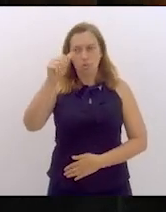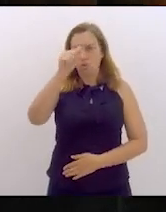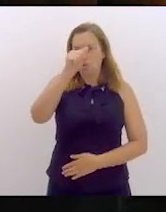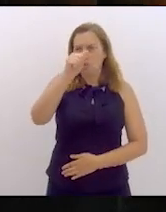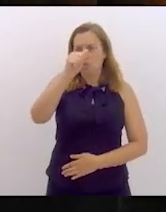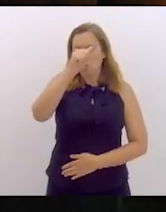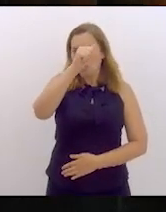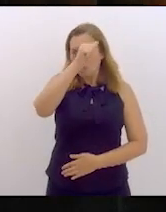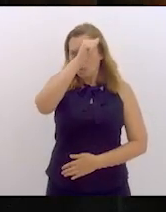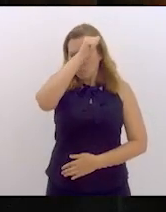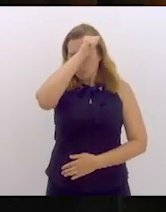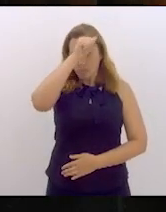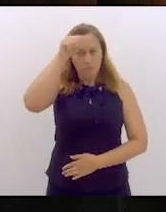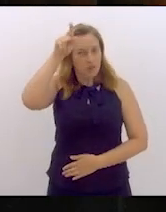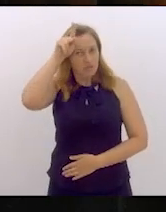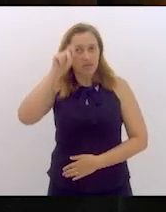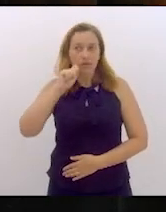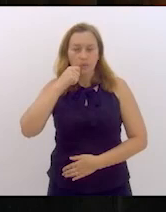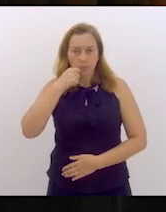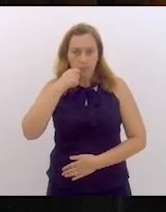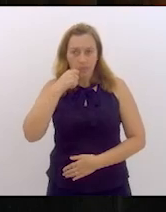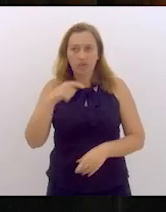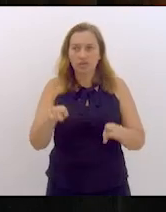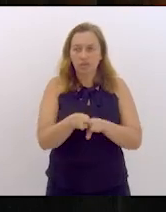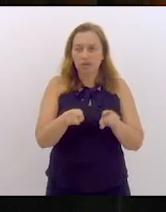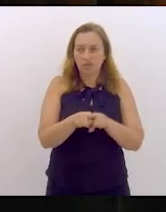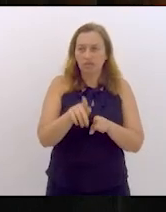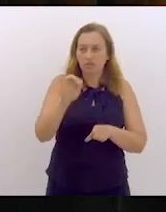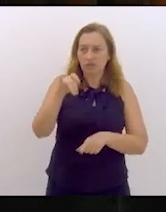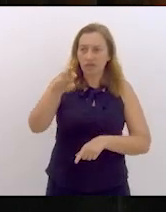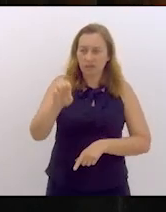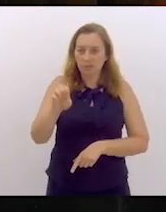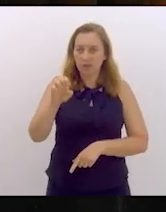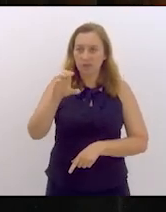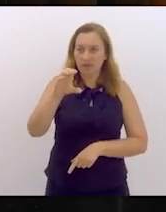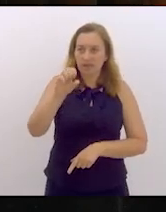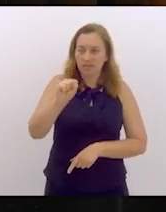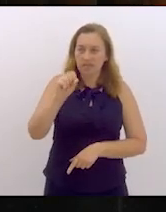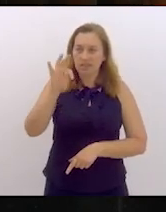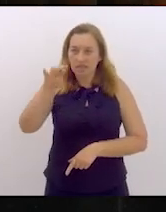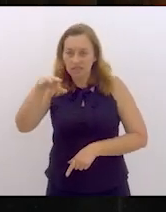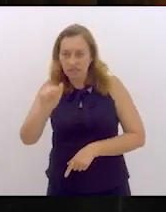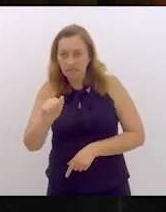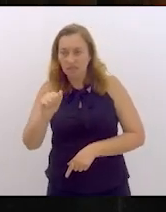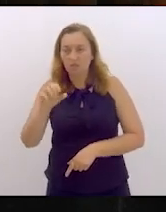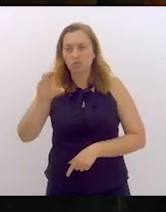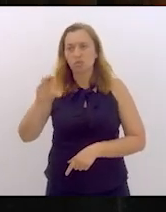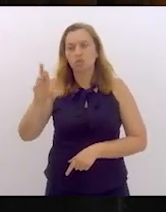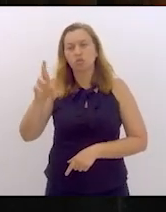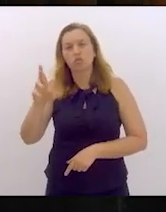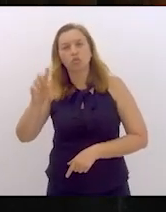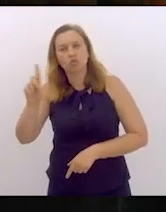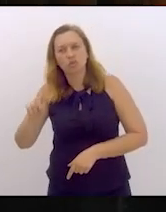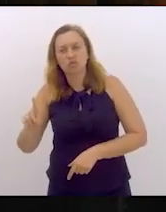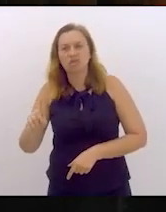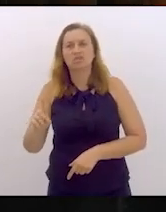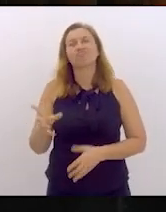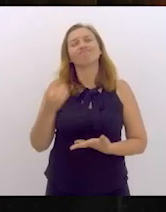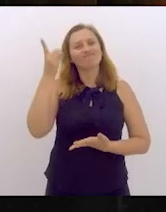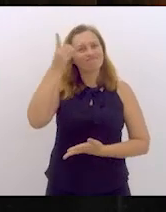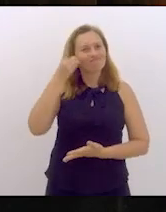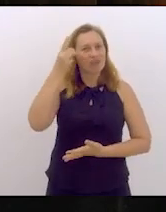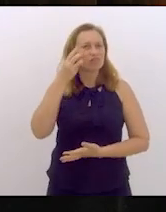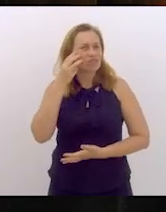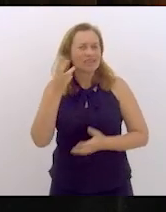Paes e do Senhor Felipe Santa Cruz capital do valdec este